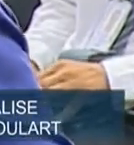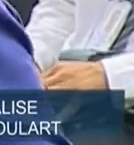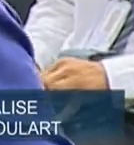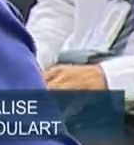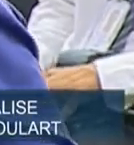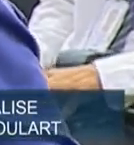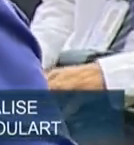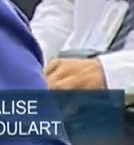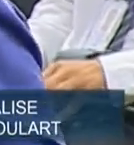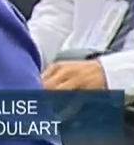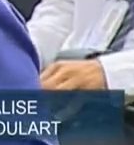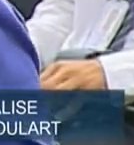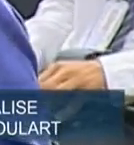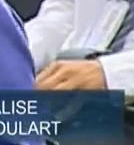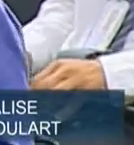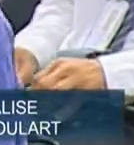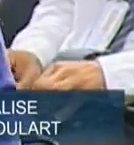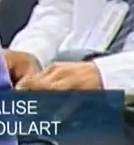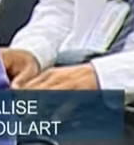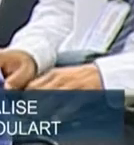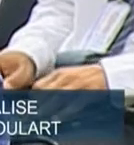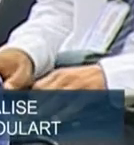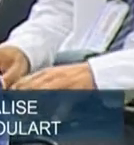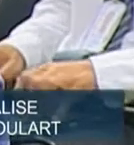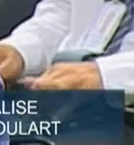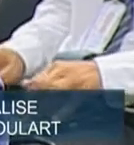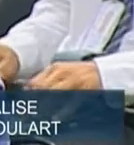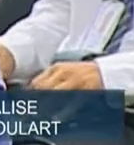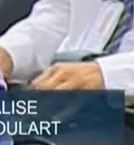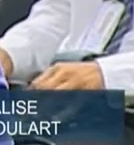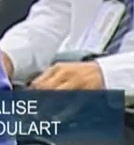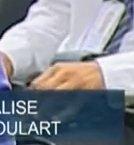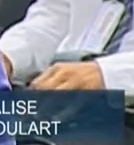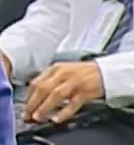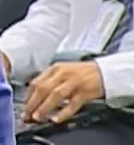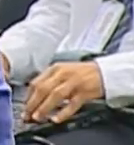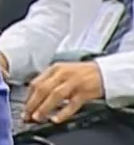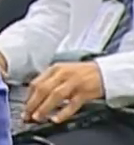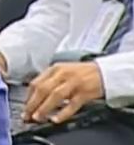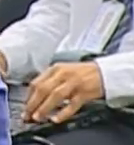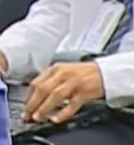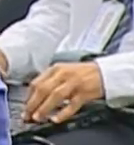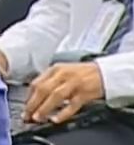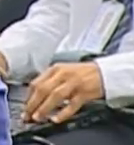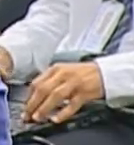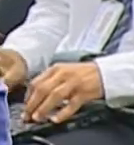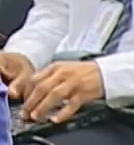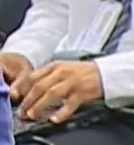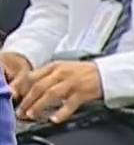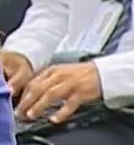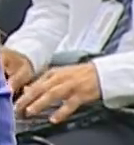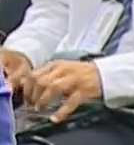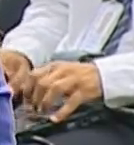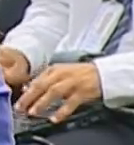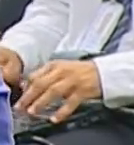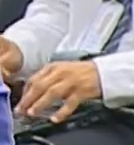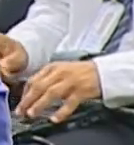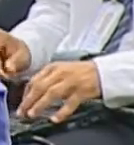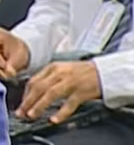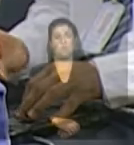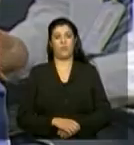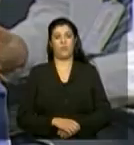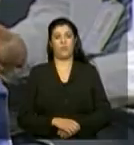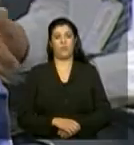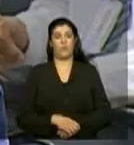o senhor sente agora porque assim por mais que o laudo tenha dado muitas muitas respostas e tenha sido conclusivo em relação à trinta e dois irmãos